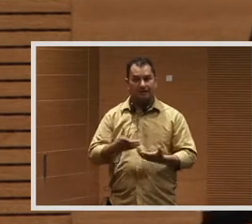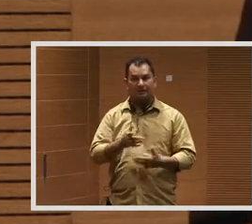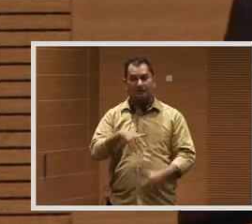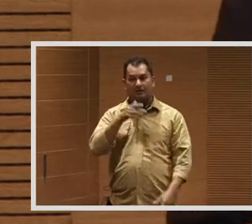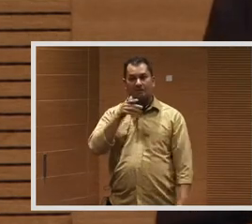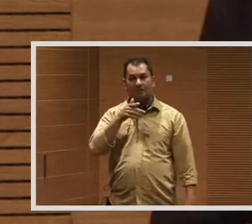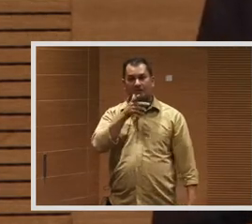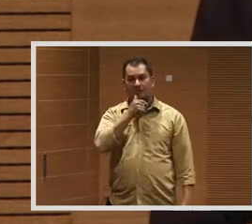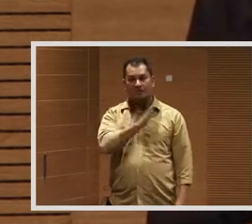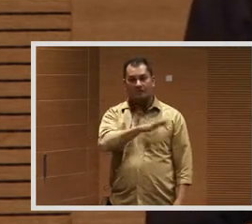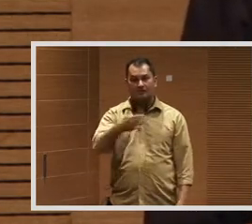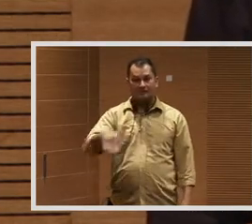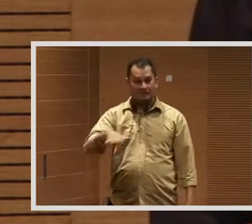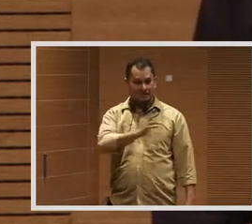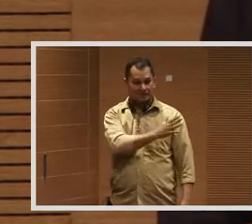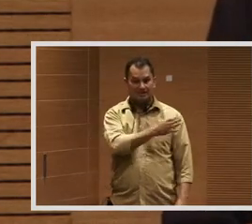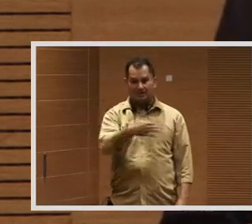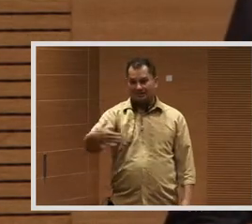Por favor,